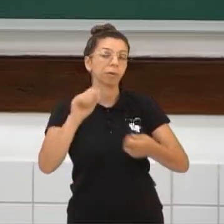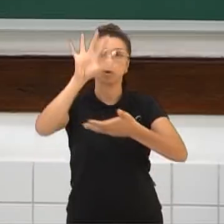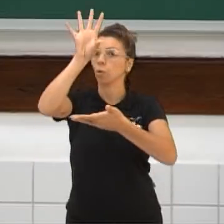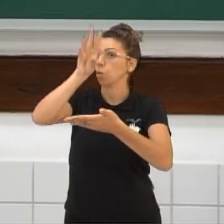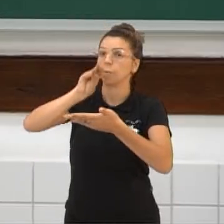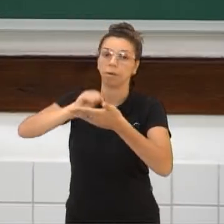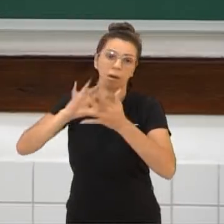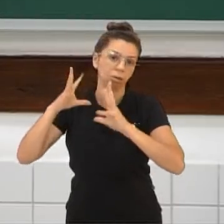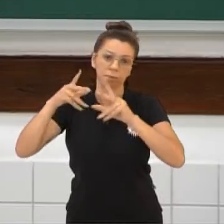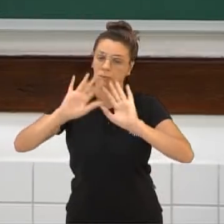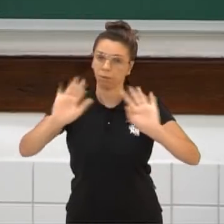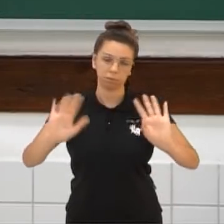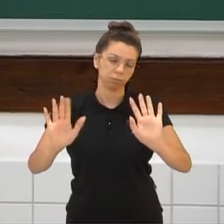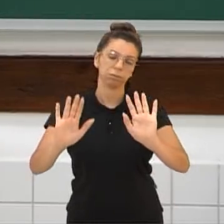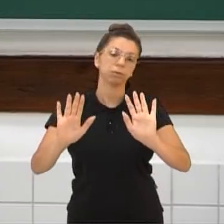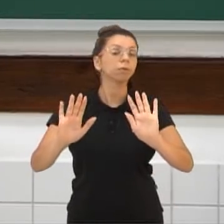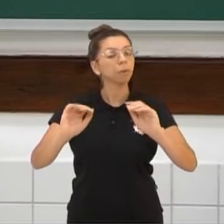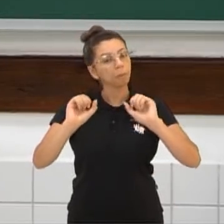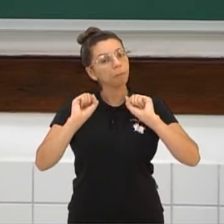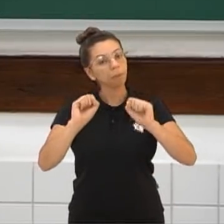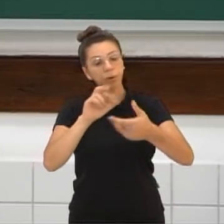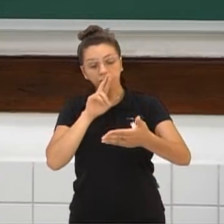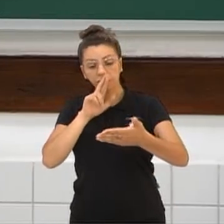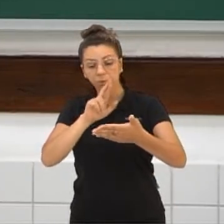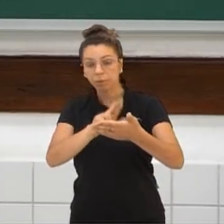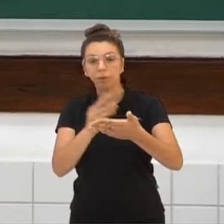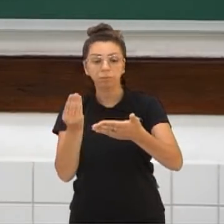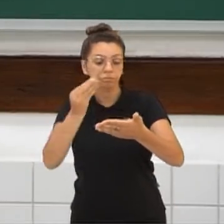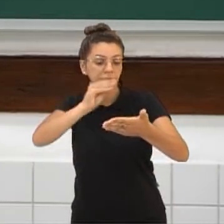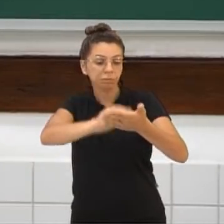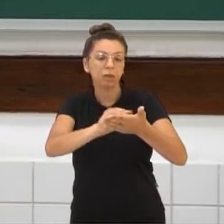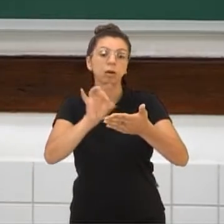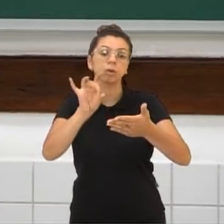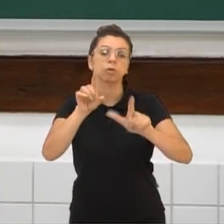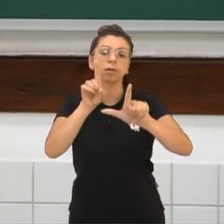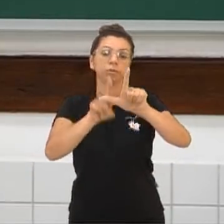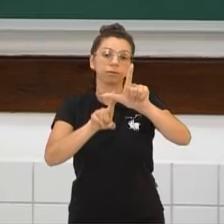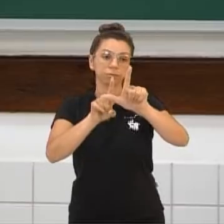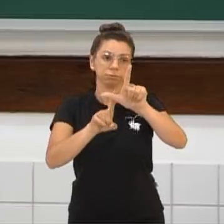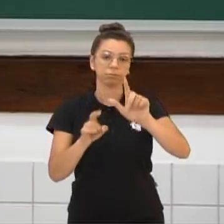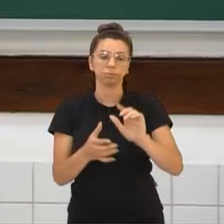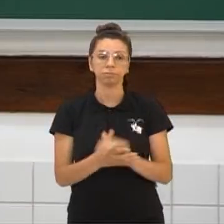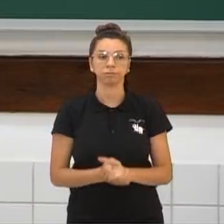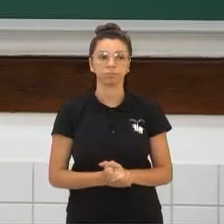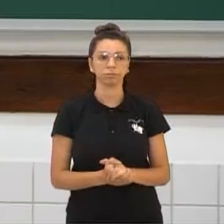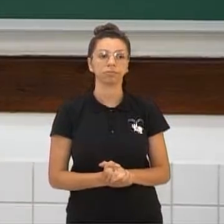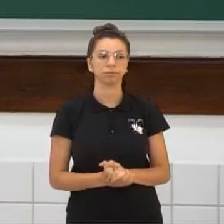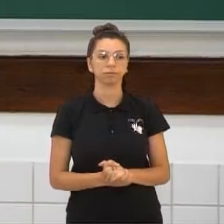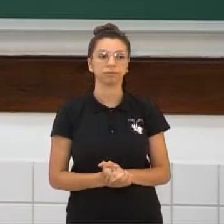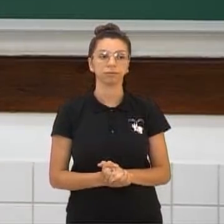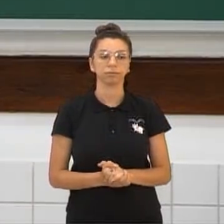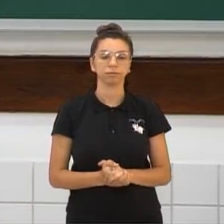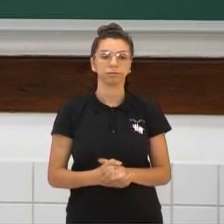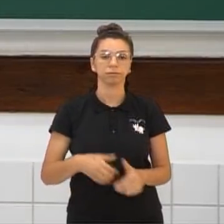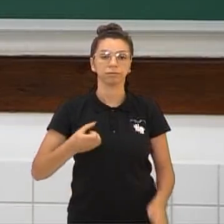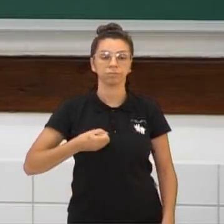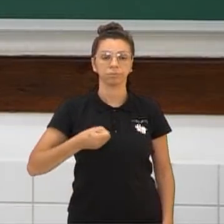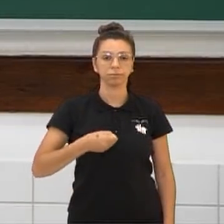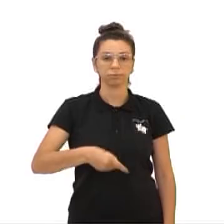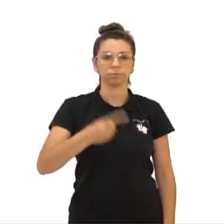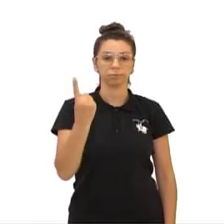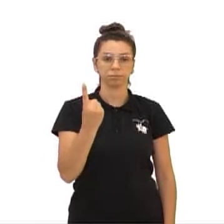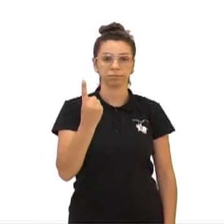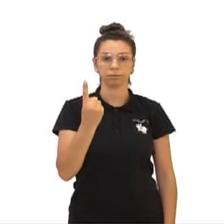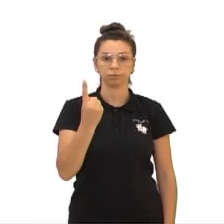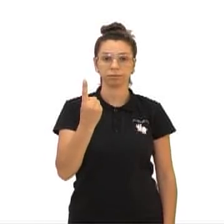copiar a questão toda, tá? Mas você marque aí qual você acha que é a resposta correta. Number one. The expansion of